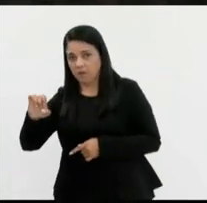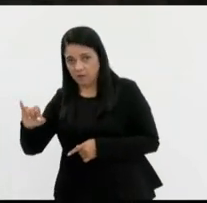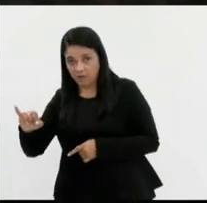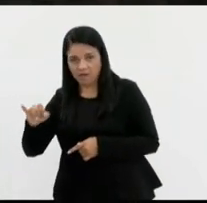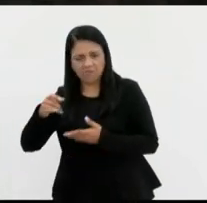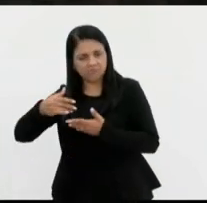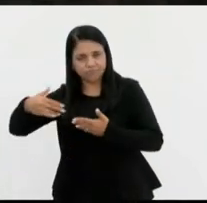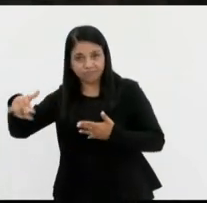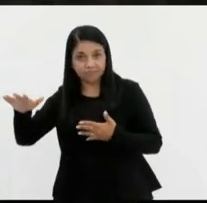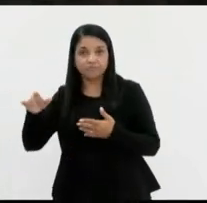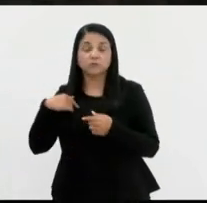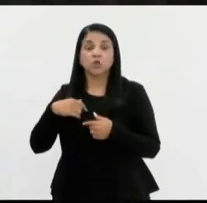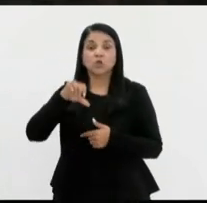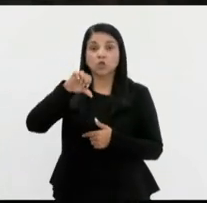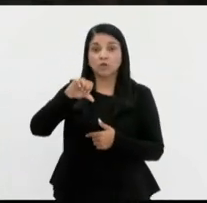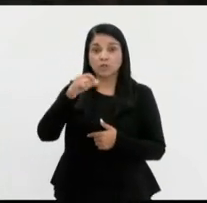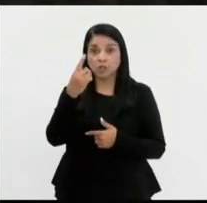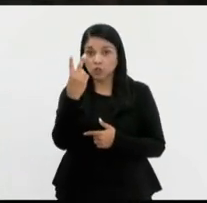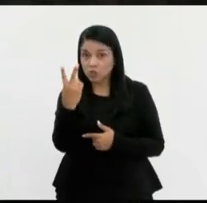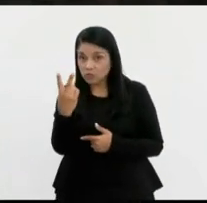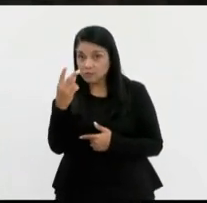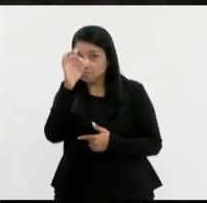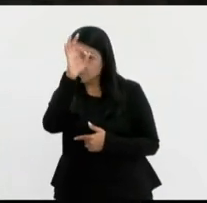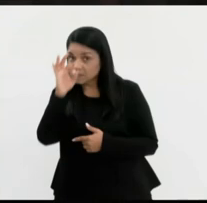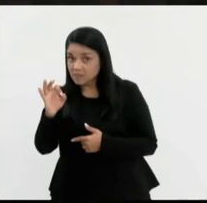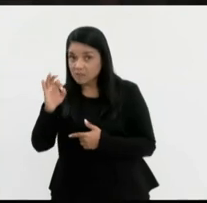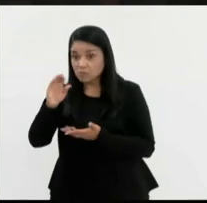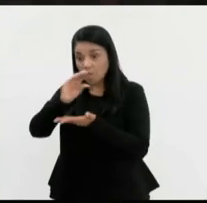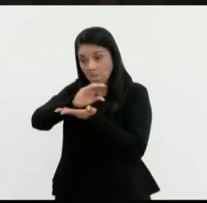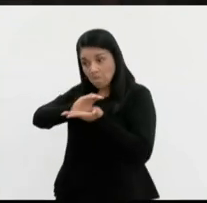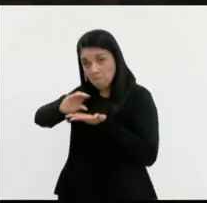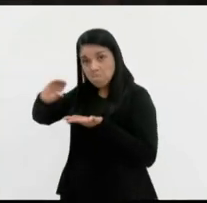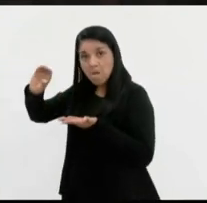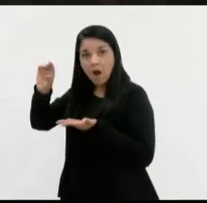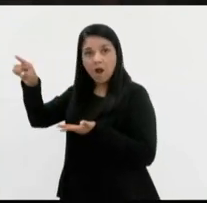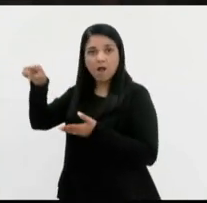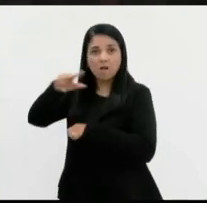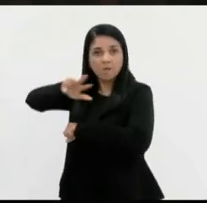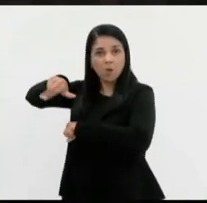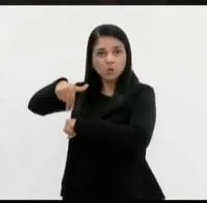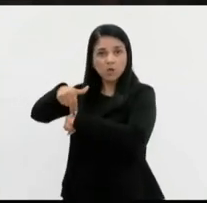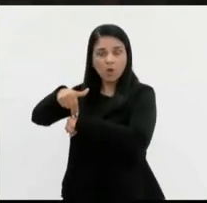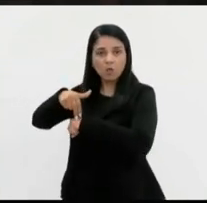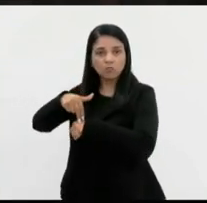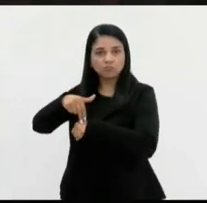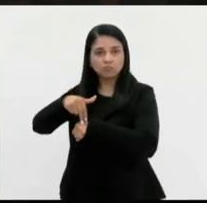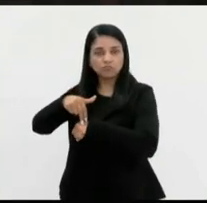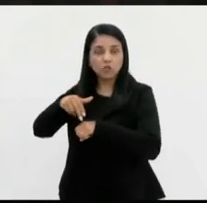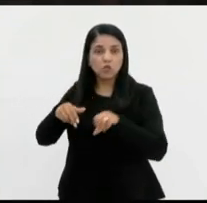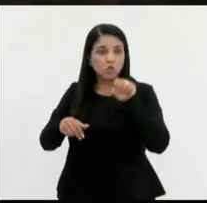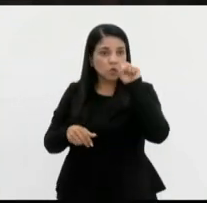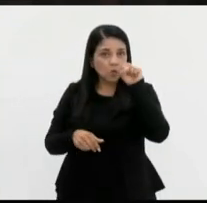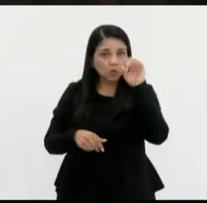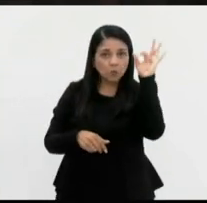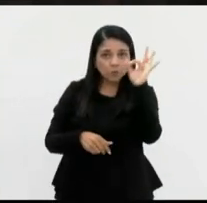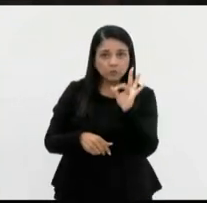92% ficam com eles e somente oito pontos percentuais